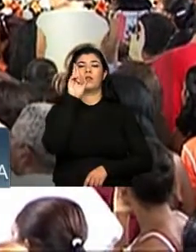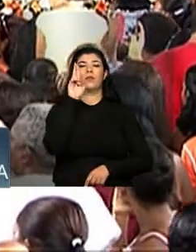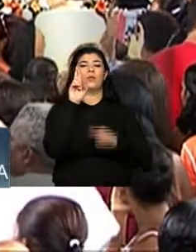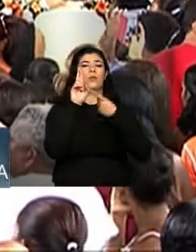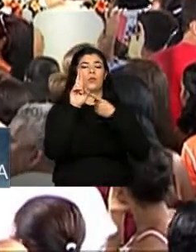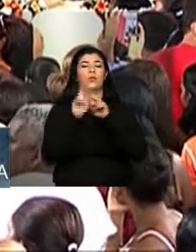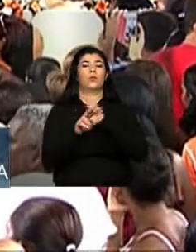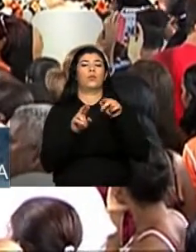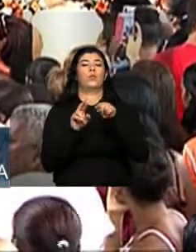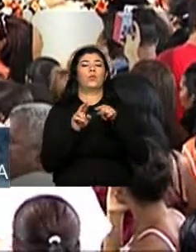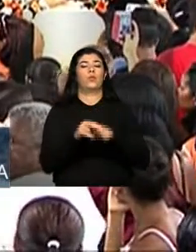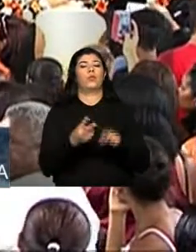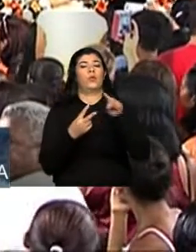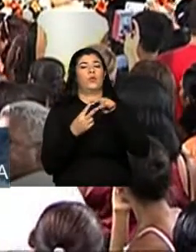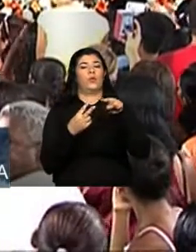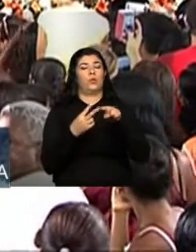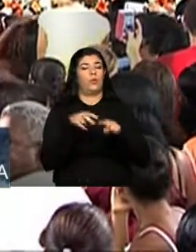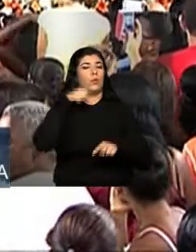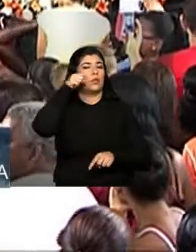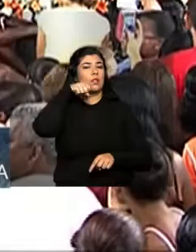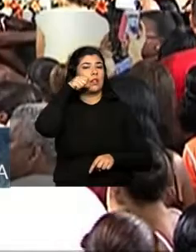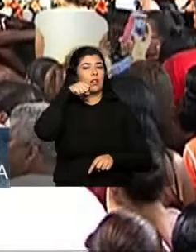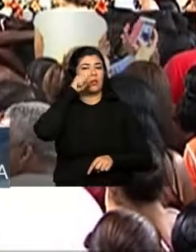mencionar os